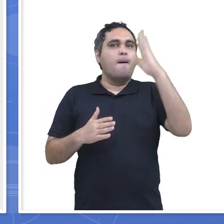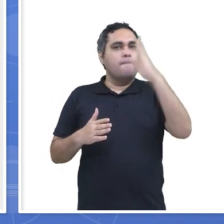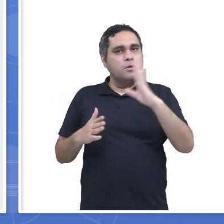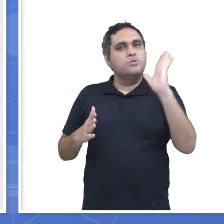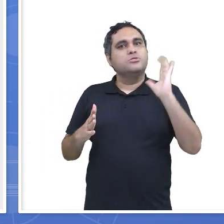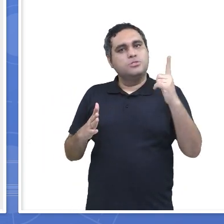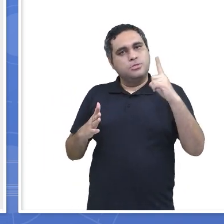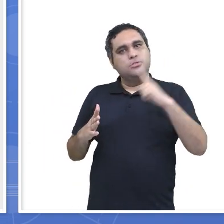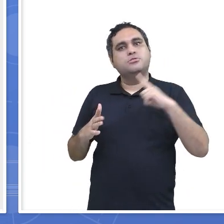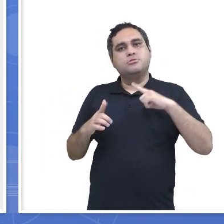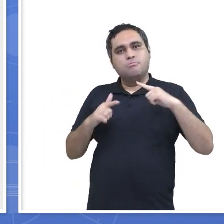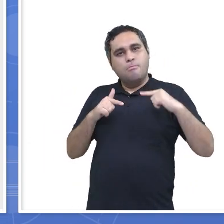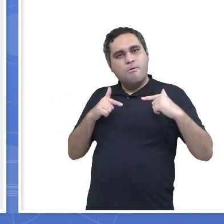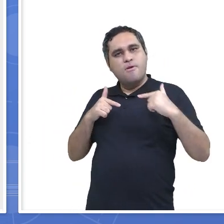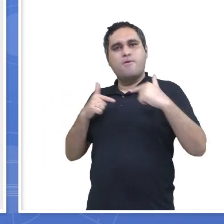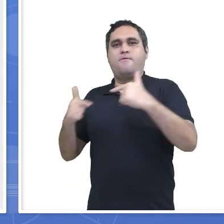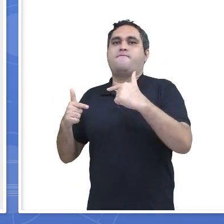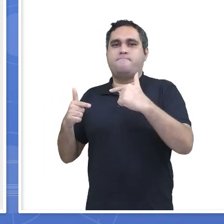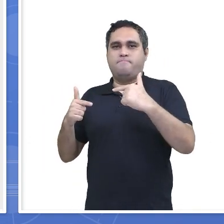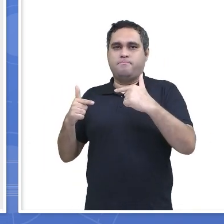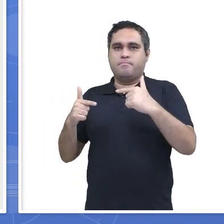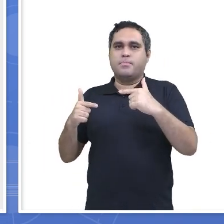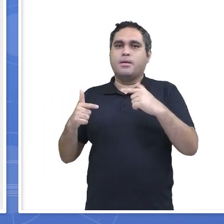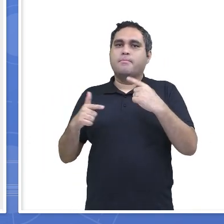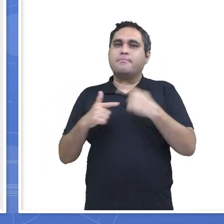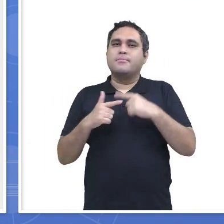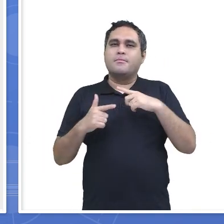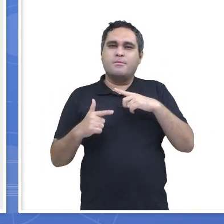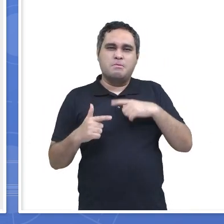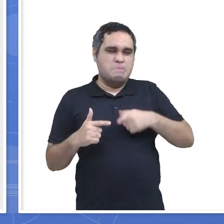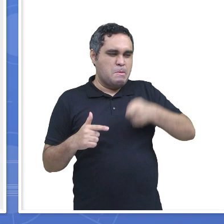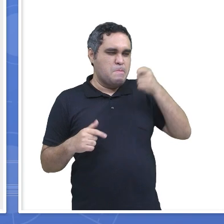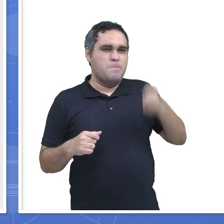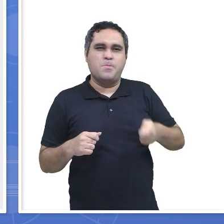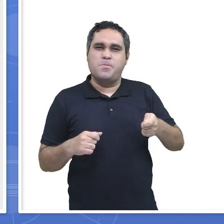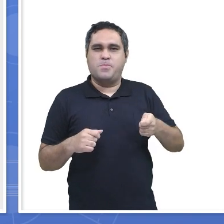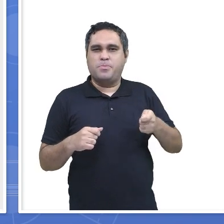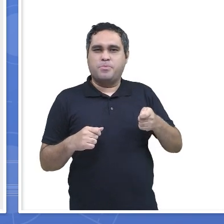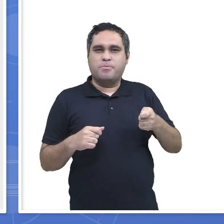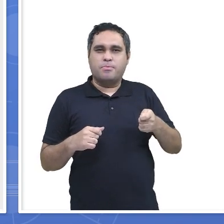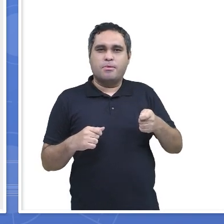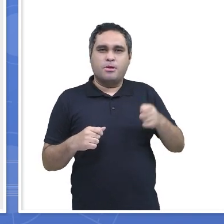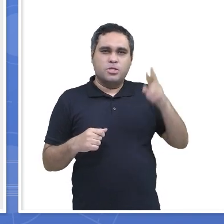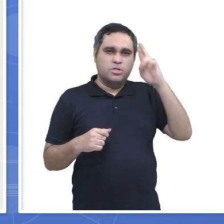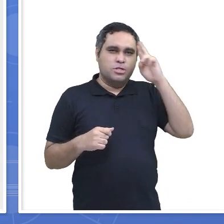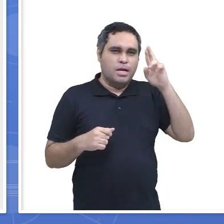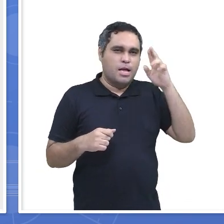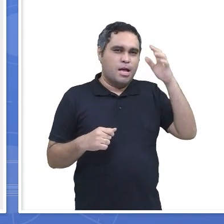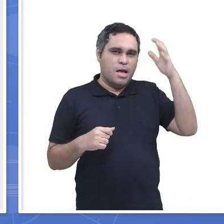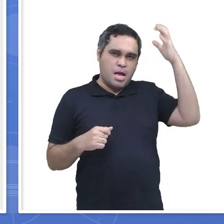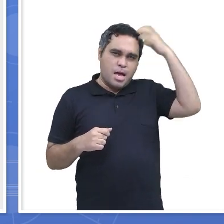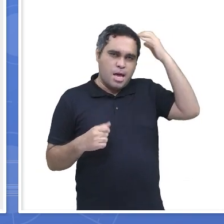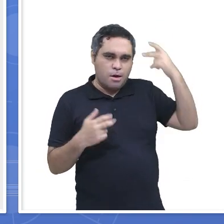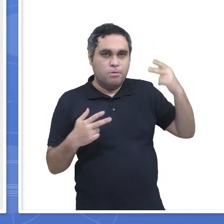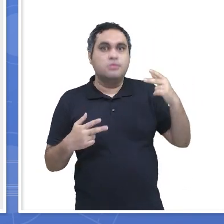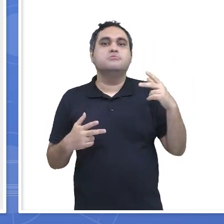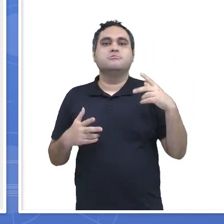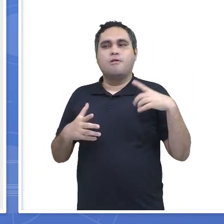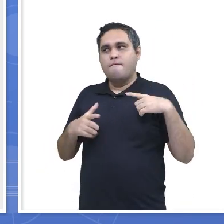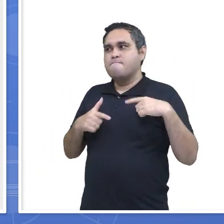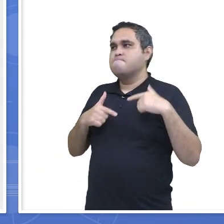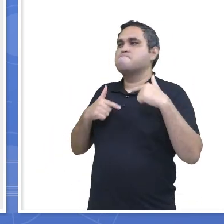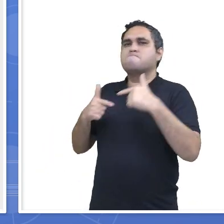com governos autoritários e luta pela liberdade e pela democracia. Nós temos aí